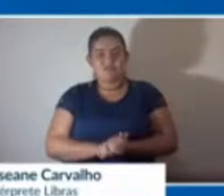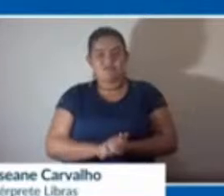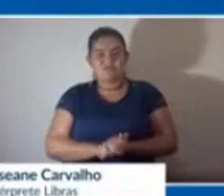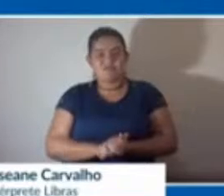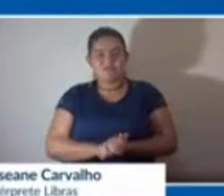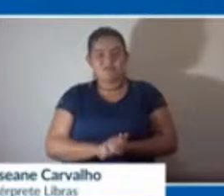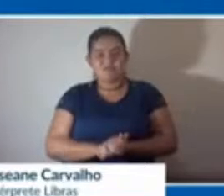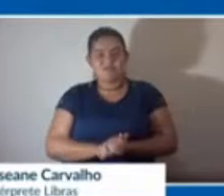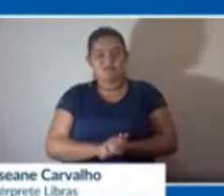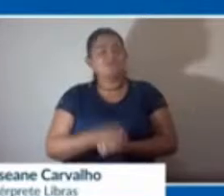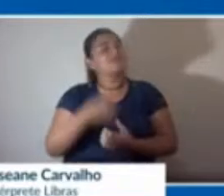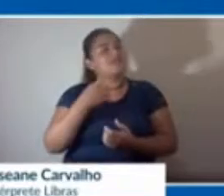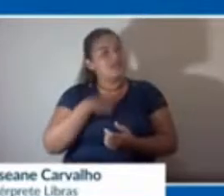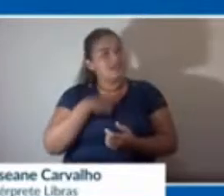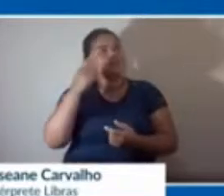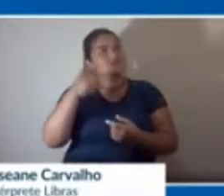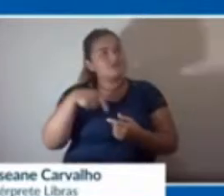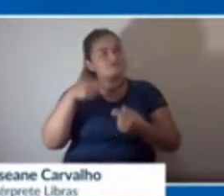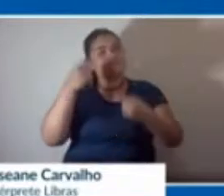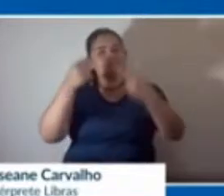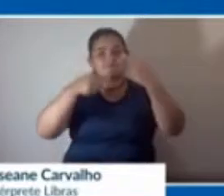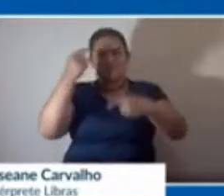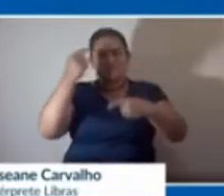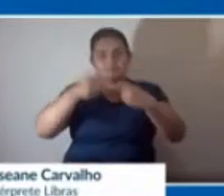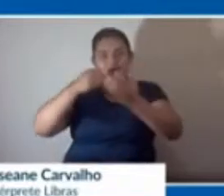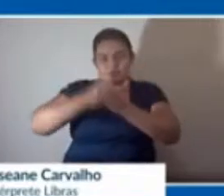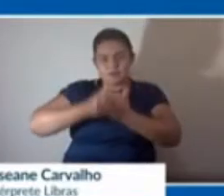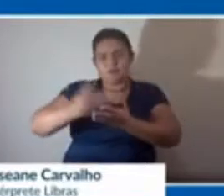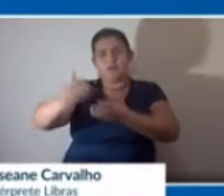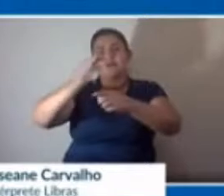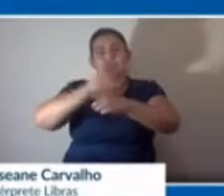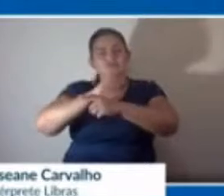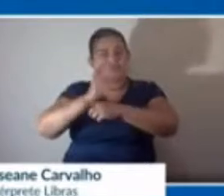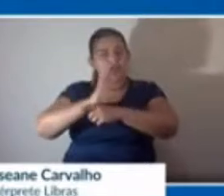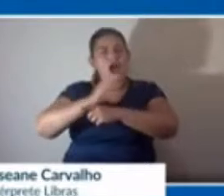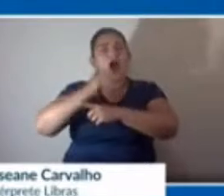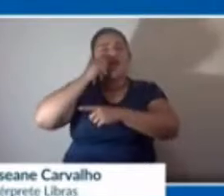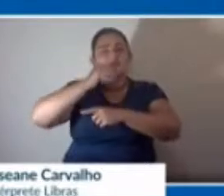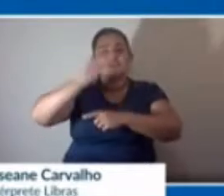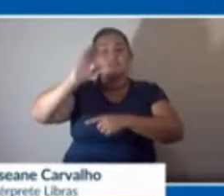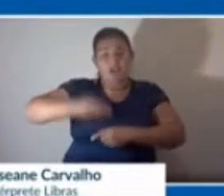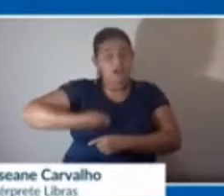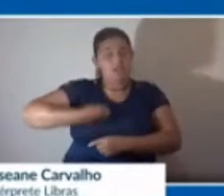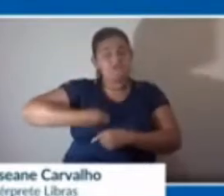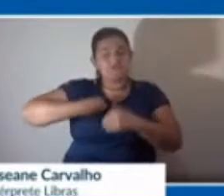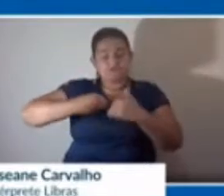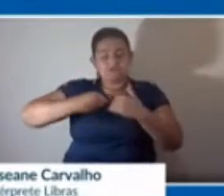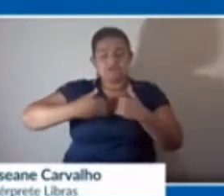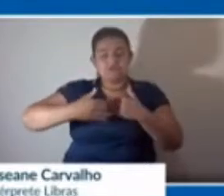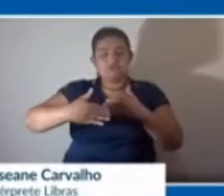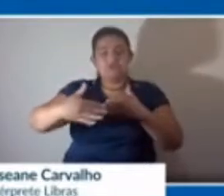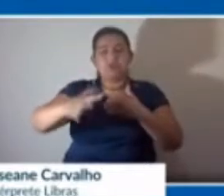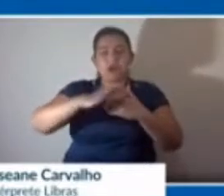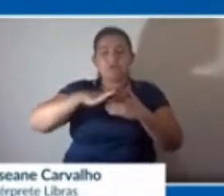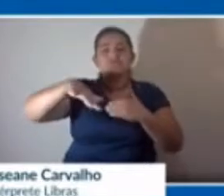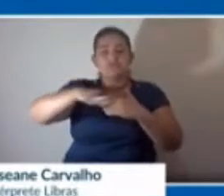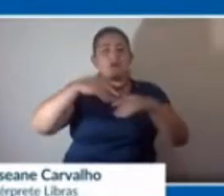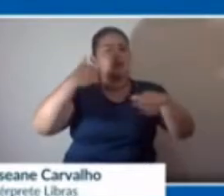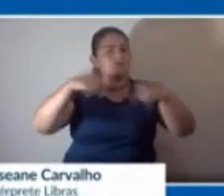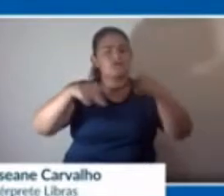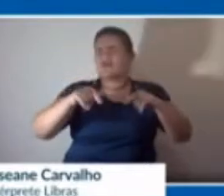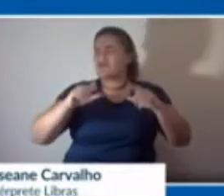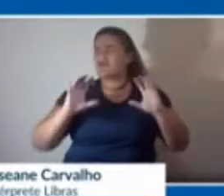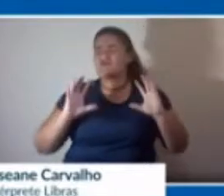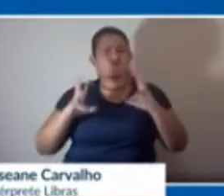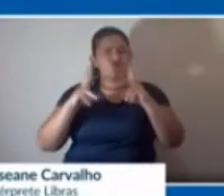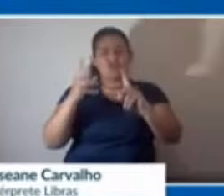isso que você falou mesmo, né? Desde que o cinema começou, as mulheres estão presentes nessa área, em todas as artes,